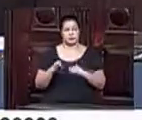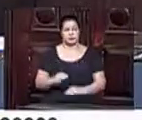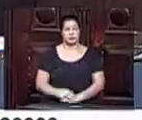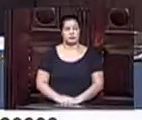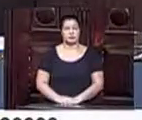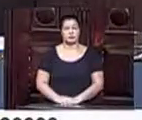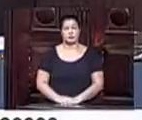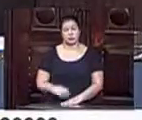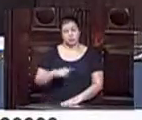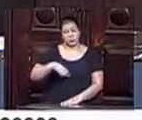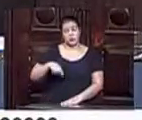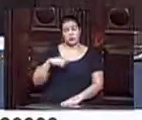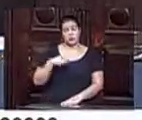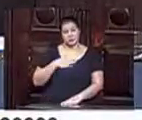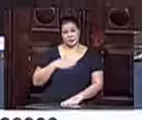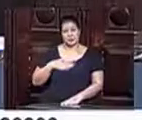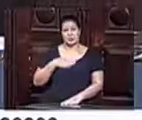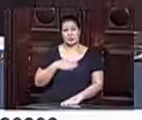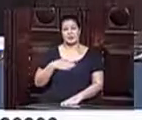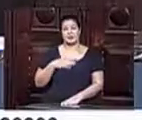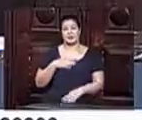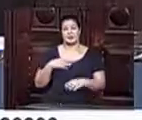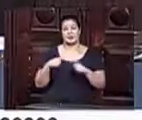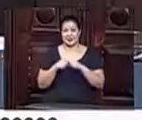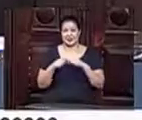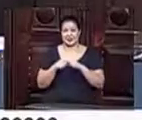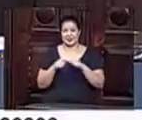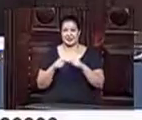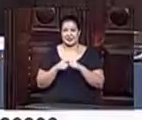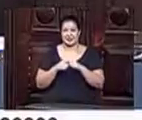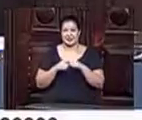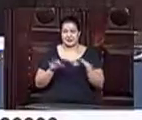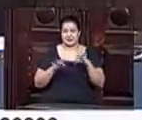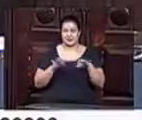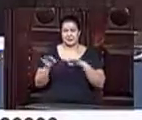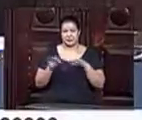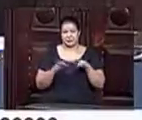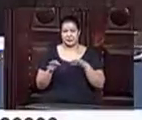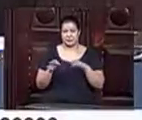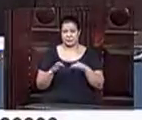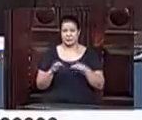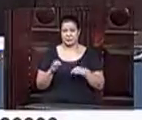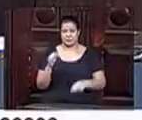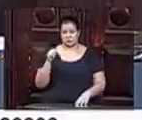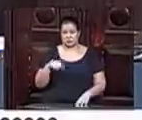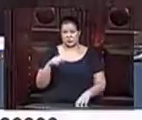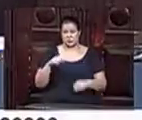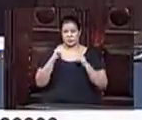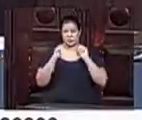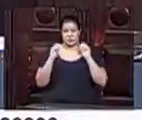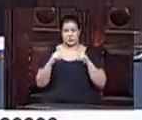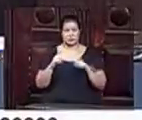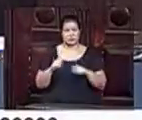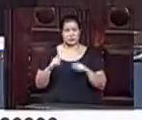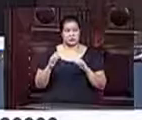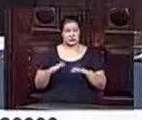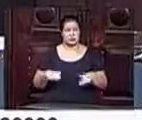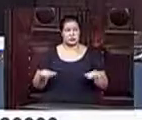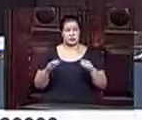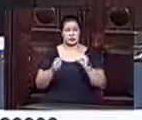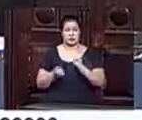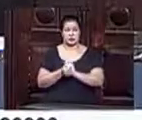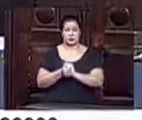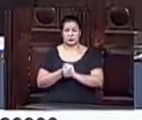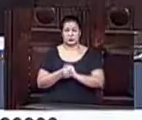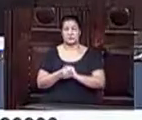feliz de poder ter recebido nessa casa os representantes da Fundação do Câncer, os representantes do